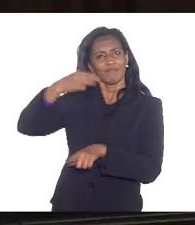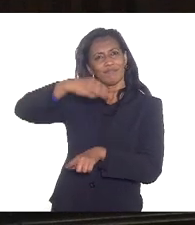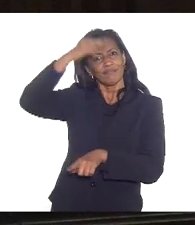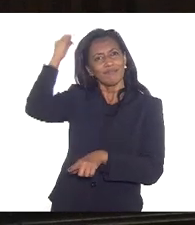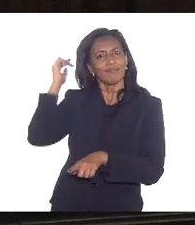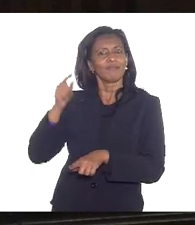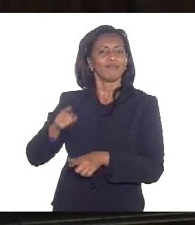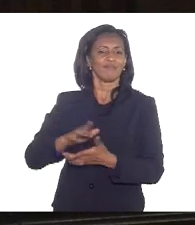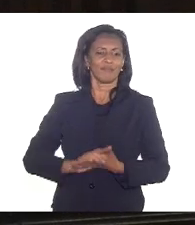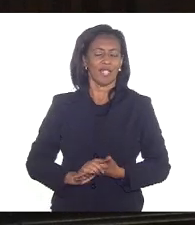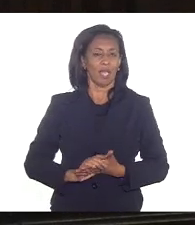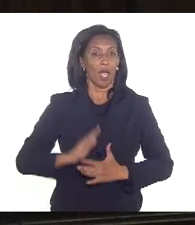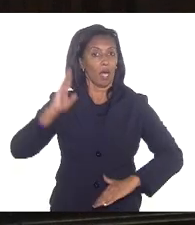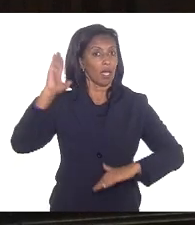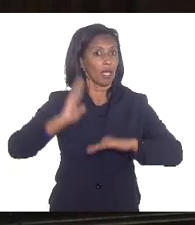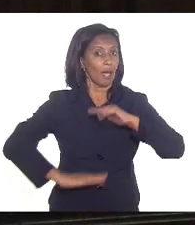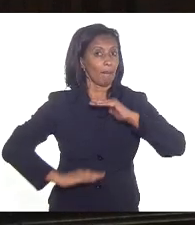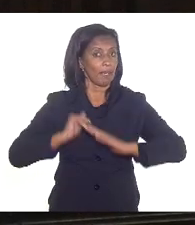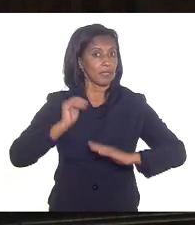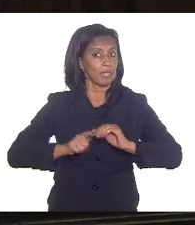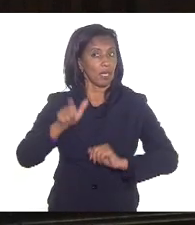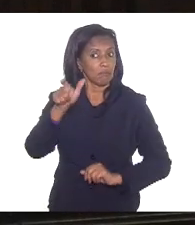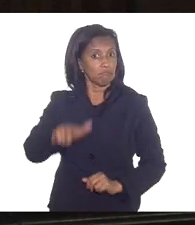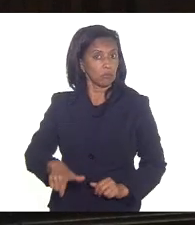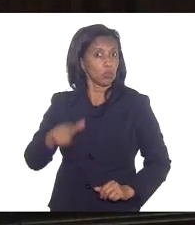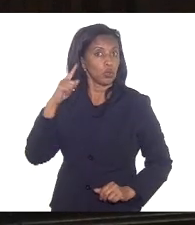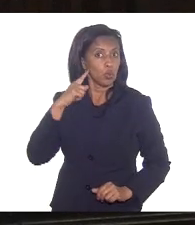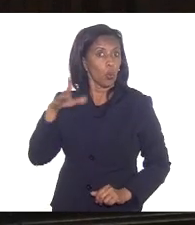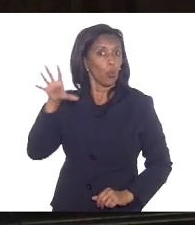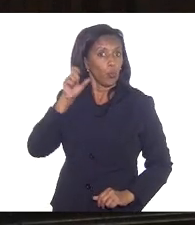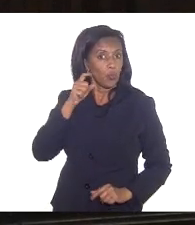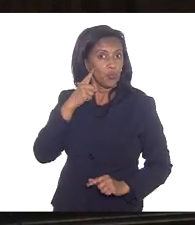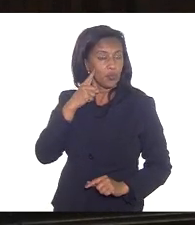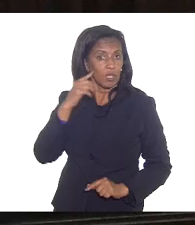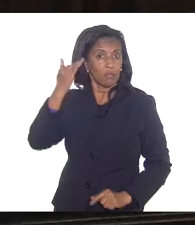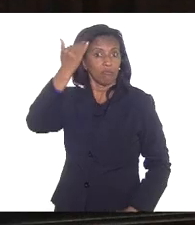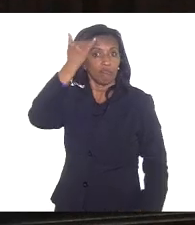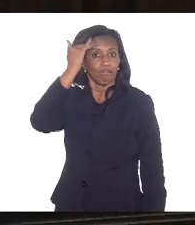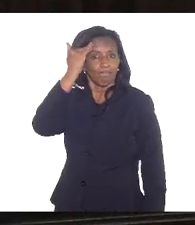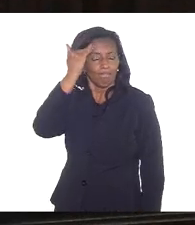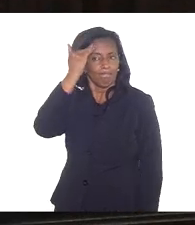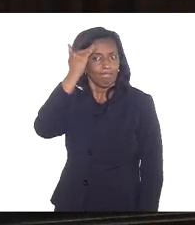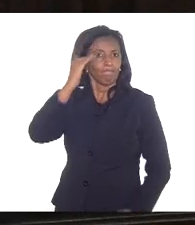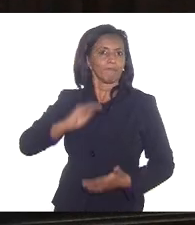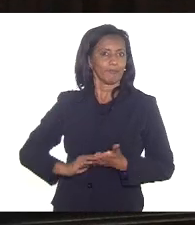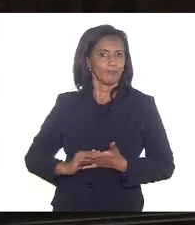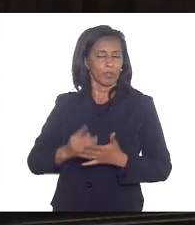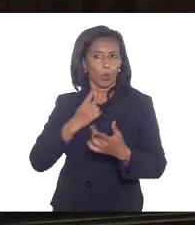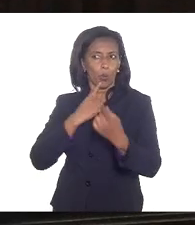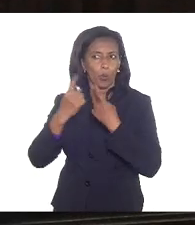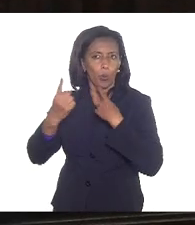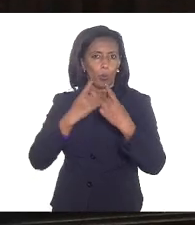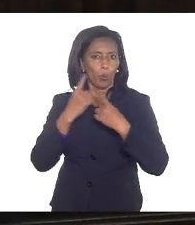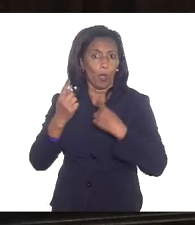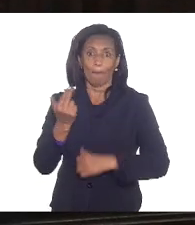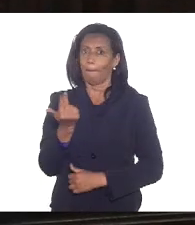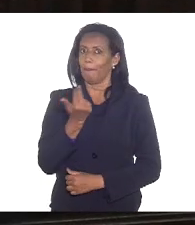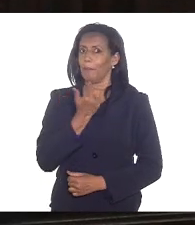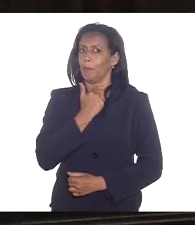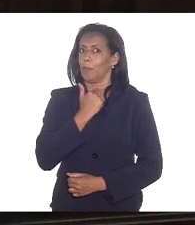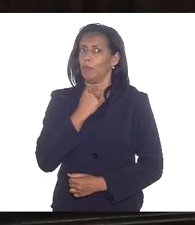Pacheco passou a capacidade de ouvir a sua capacidade de construção de Pontes faz nós não